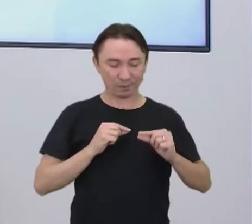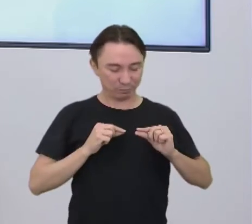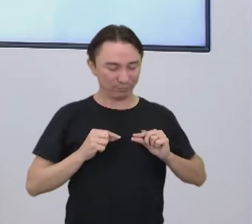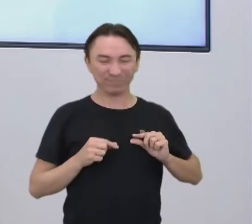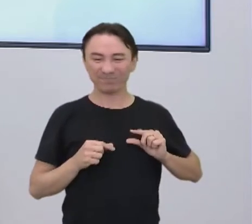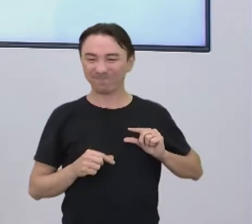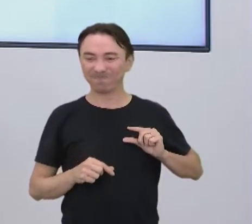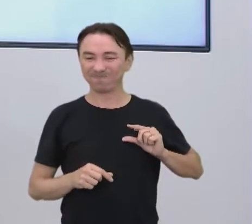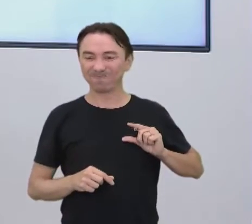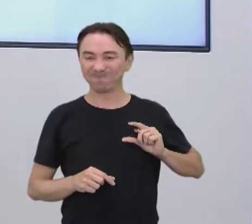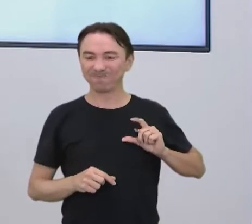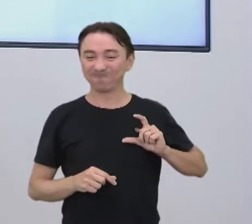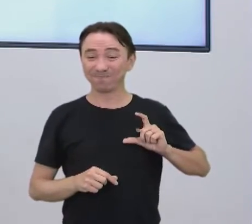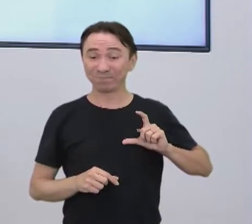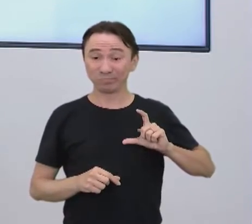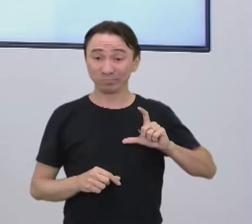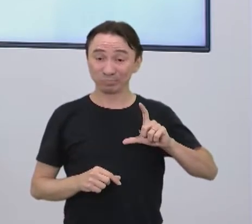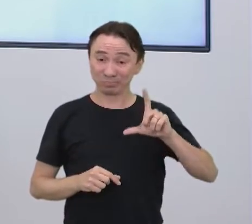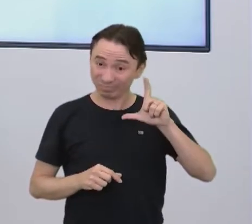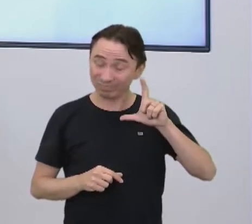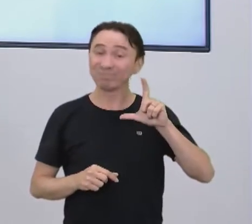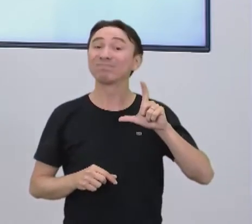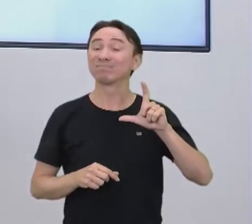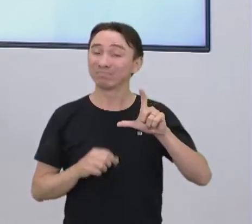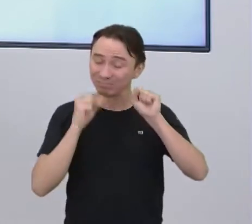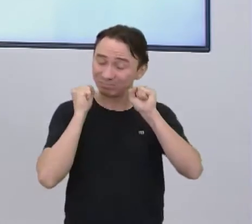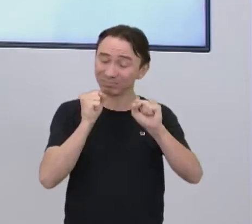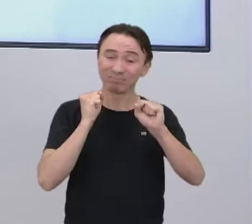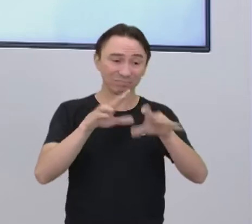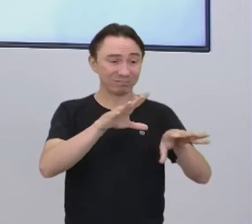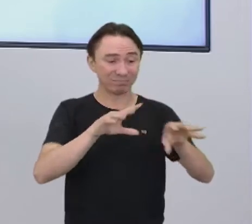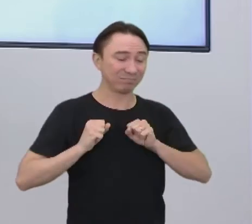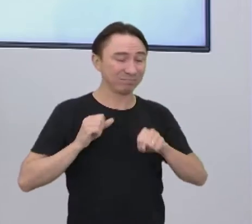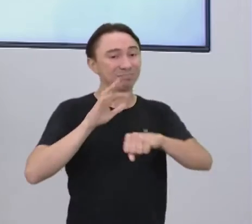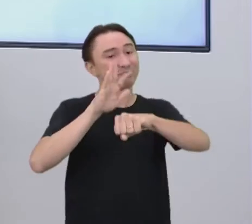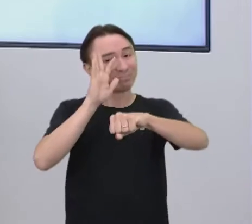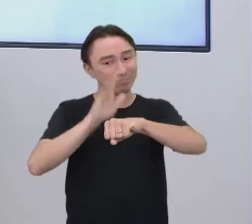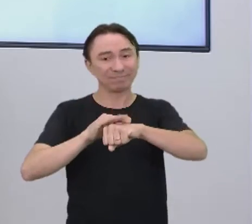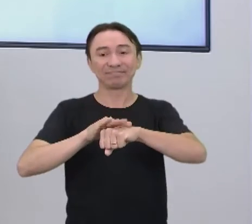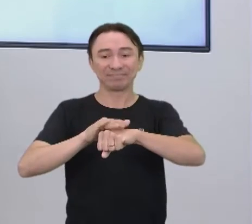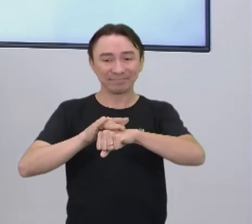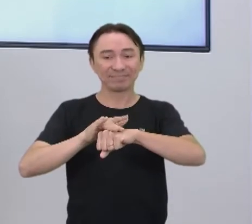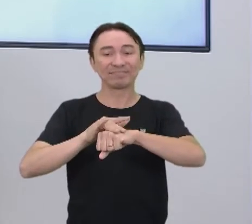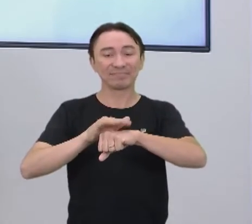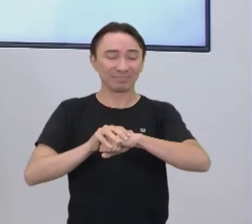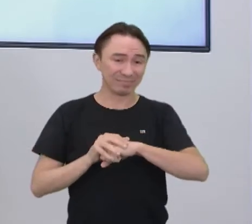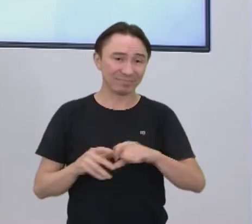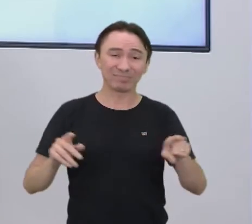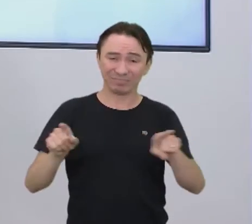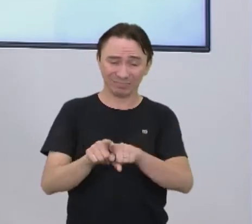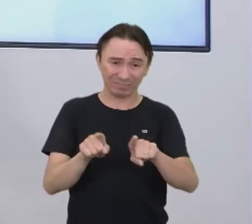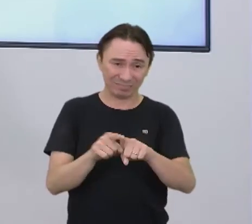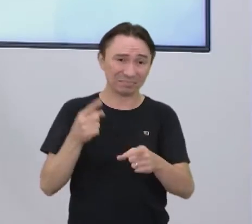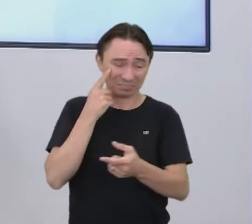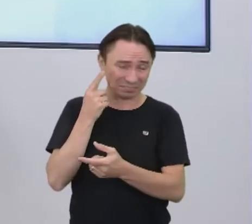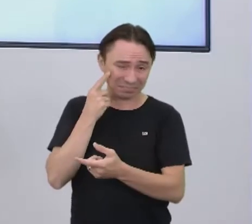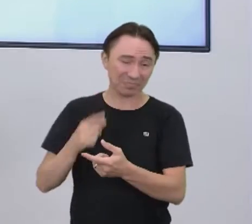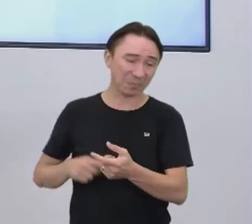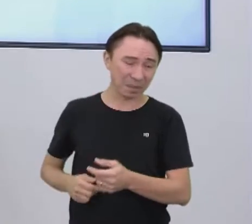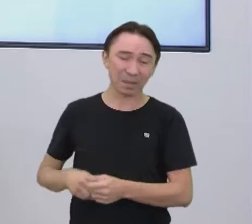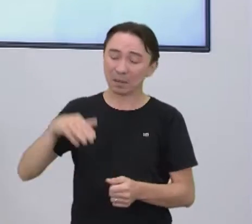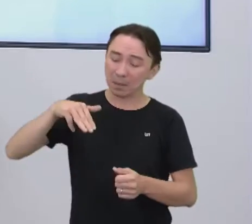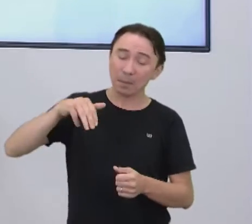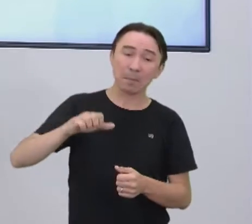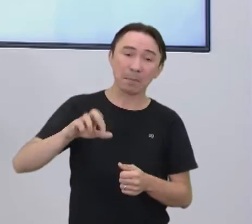causava efeitos a longo prazo. Então, mesmo quando a gente fala desse processo, né, de intoxicação por mercúrio, a não ser que seja